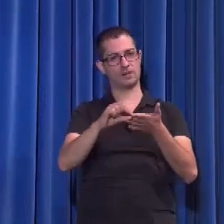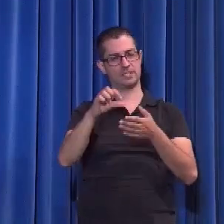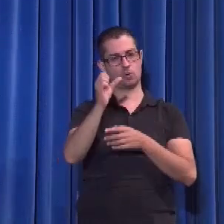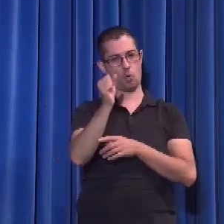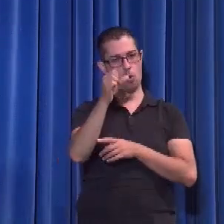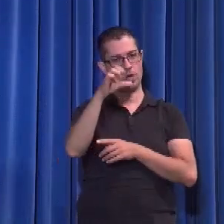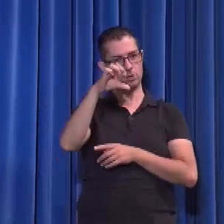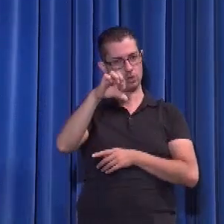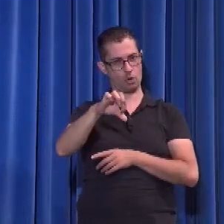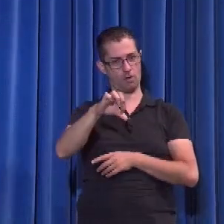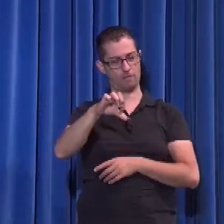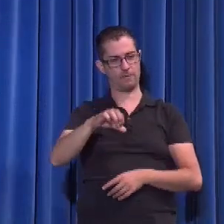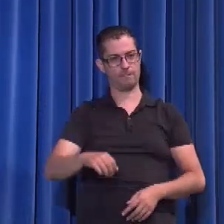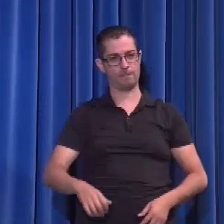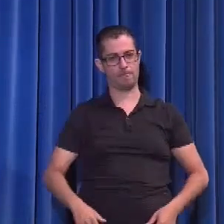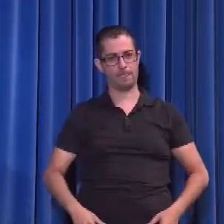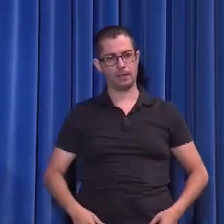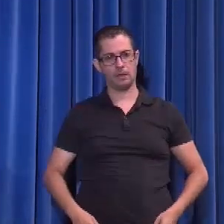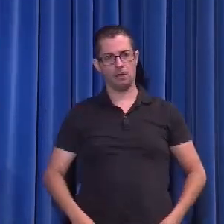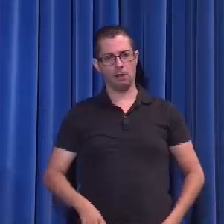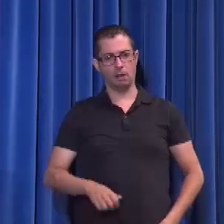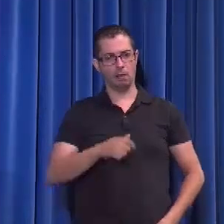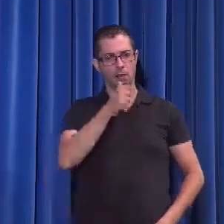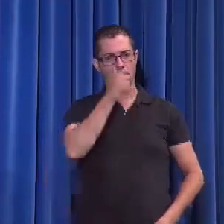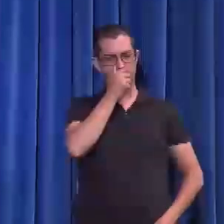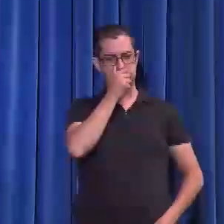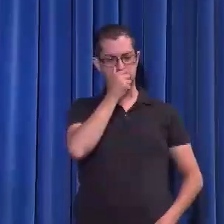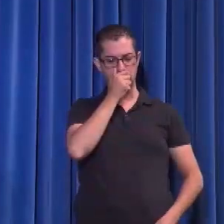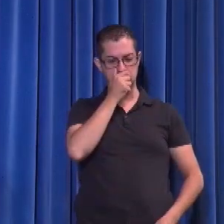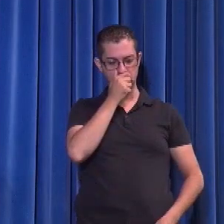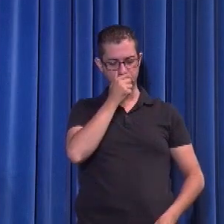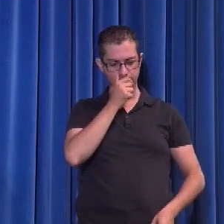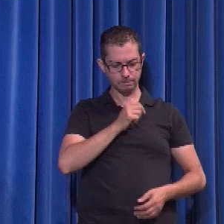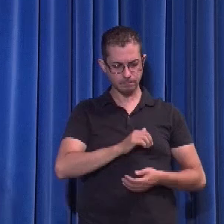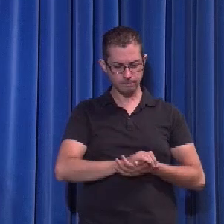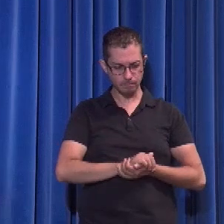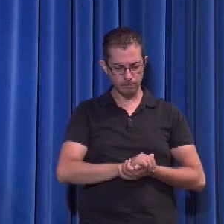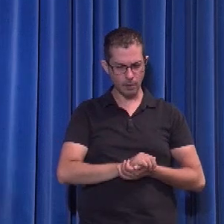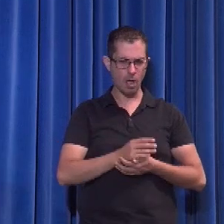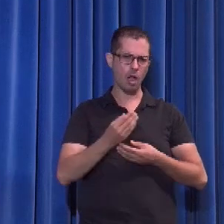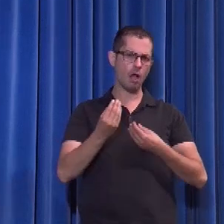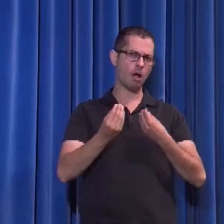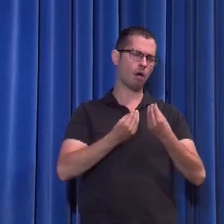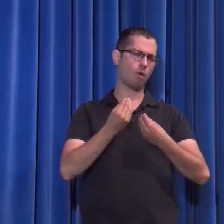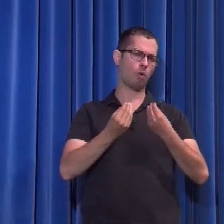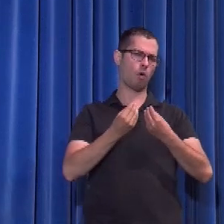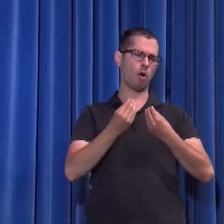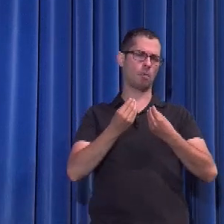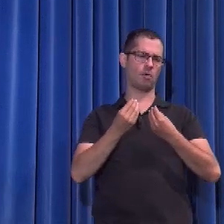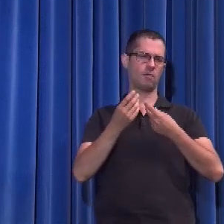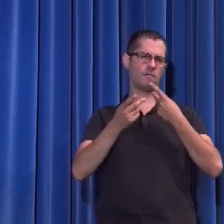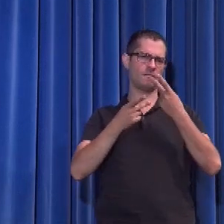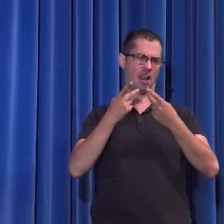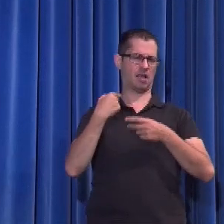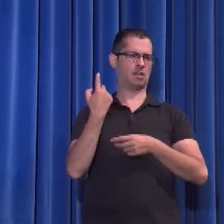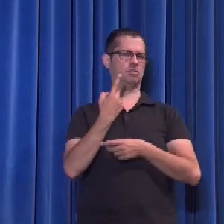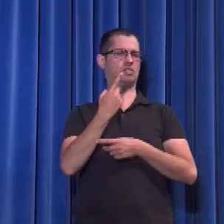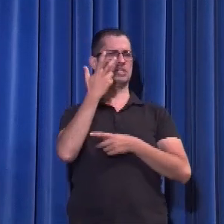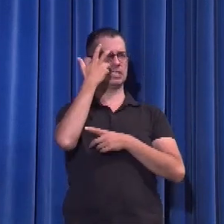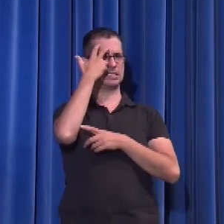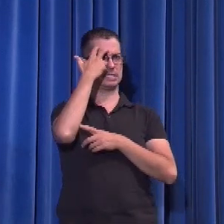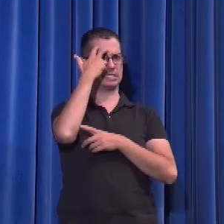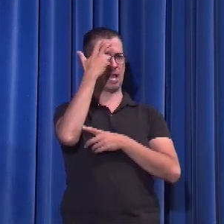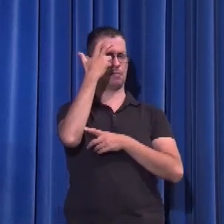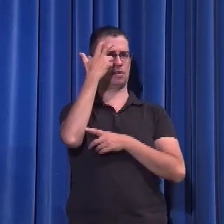9, diz assim: como, pois, dizeis, somos sábios e a lei do Senhor